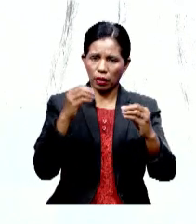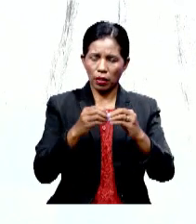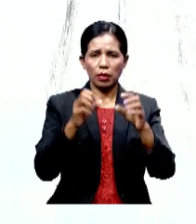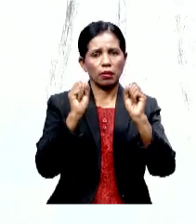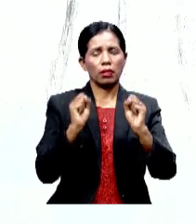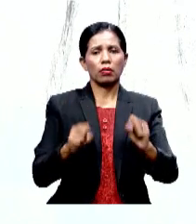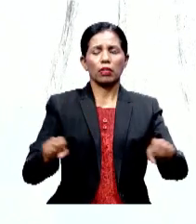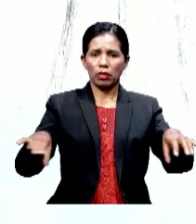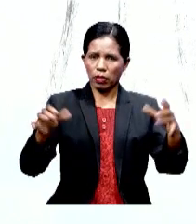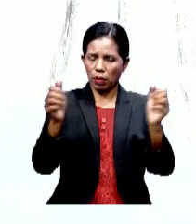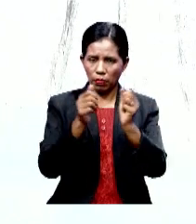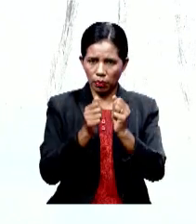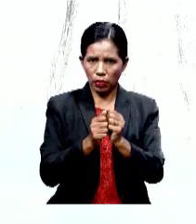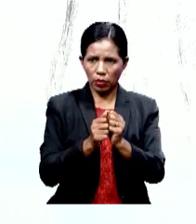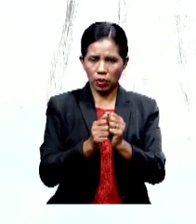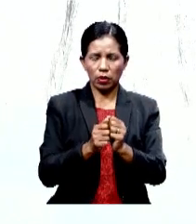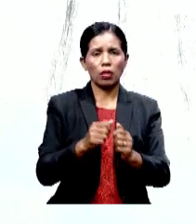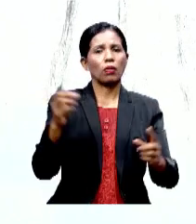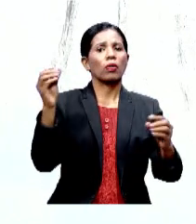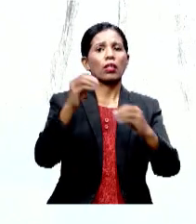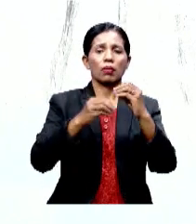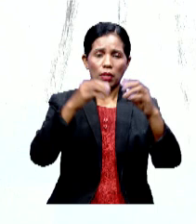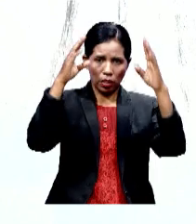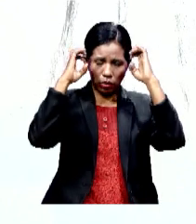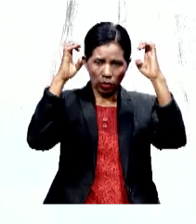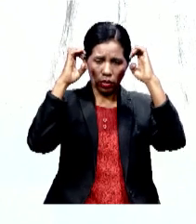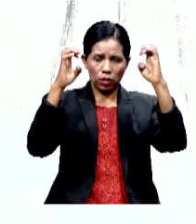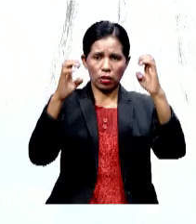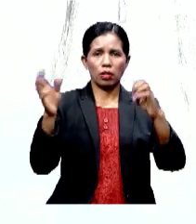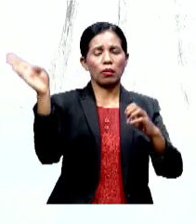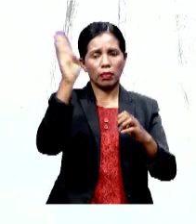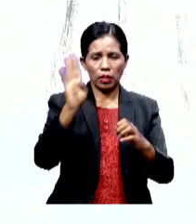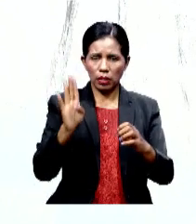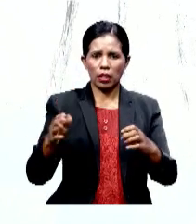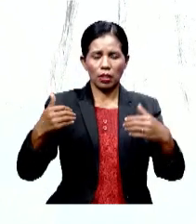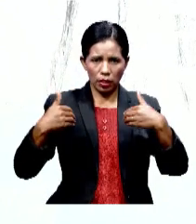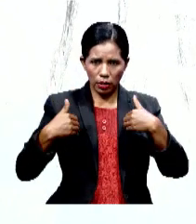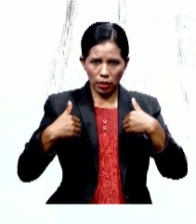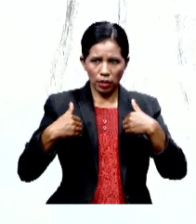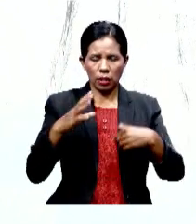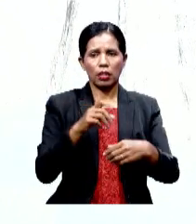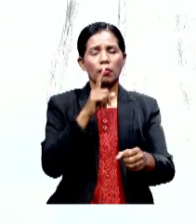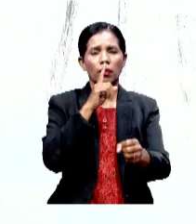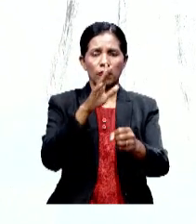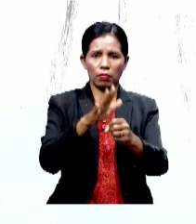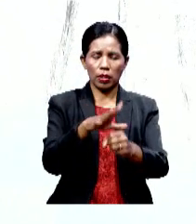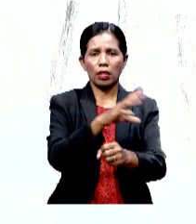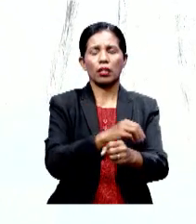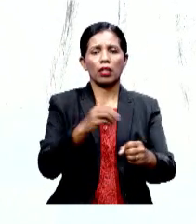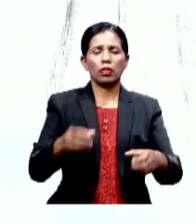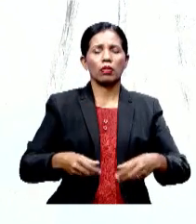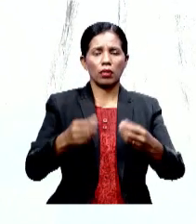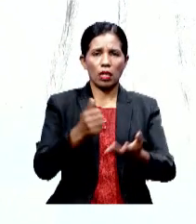possibilidades de cooperação na área da educação, onde o Brasil já tem uma certa tradição de